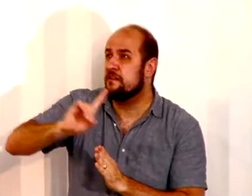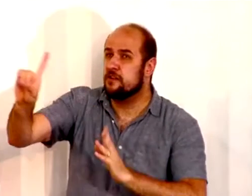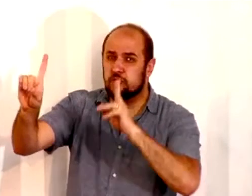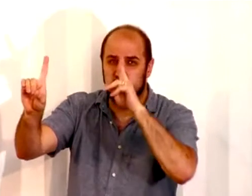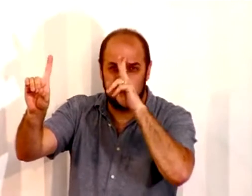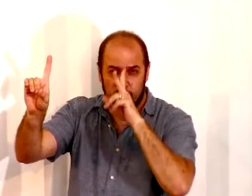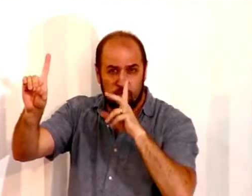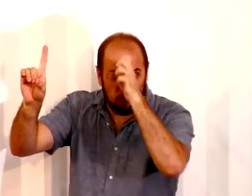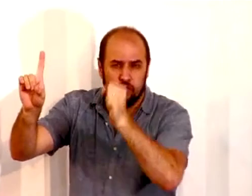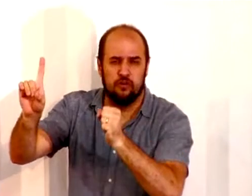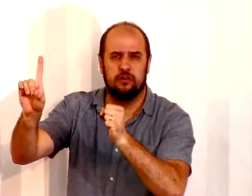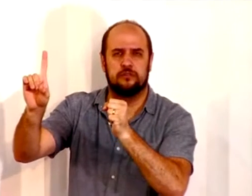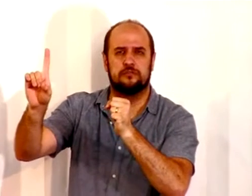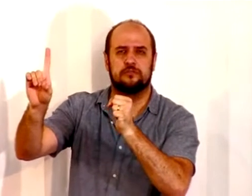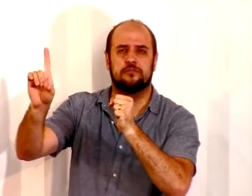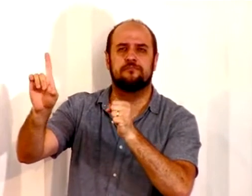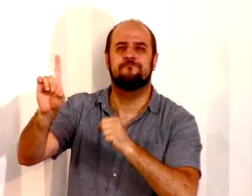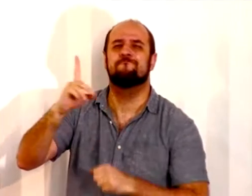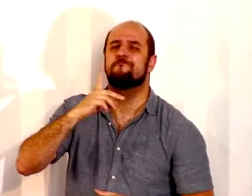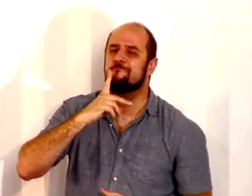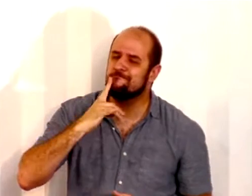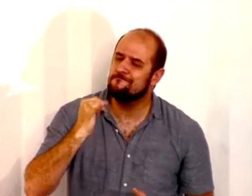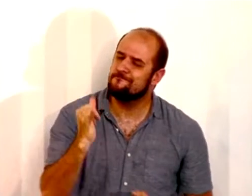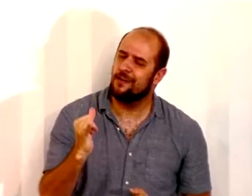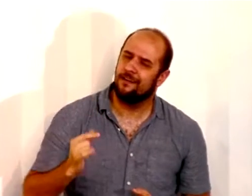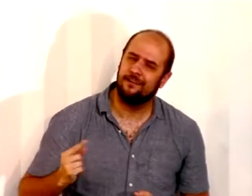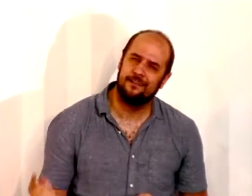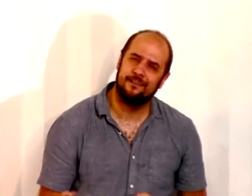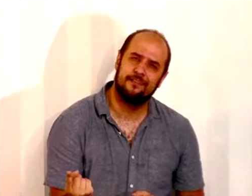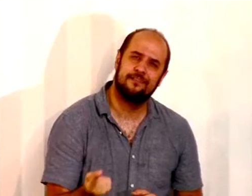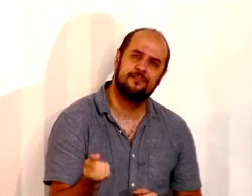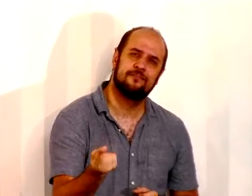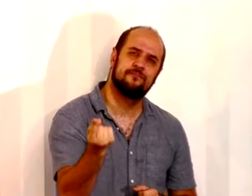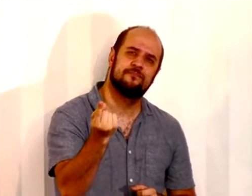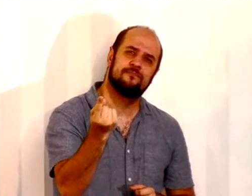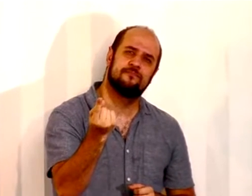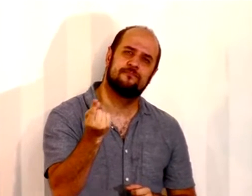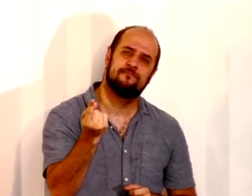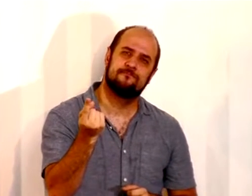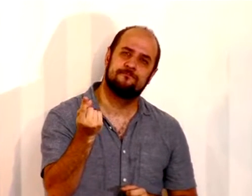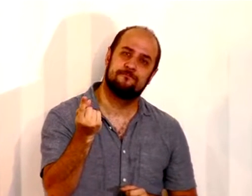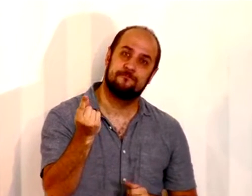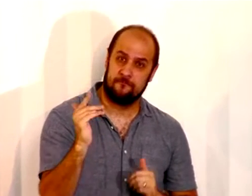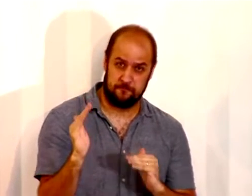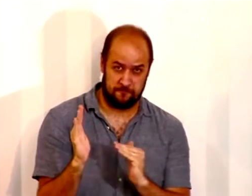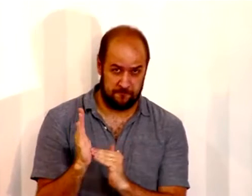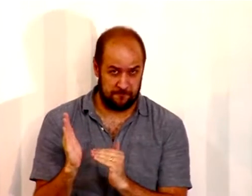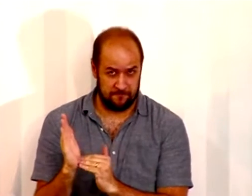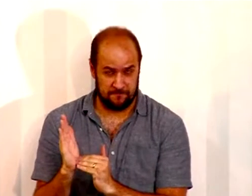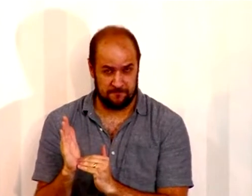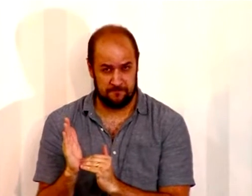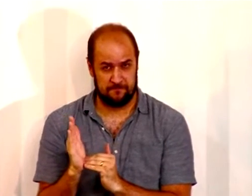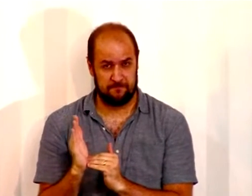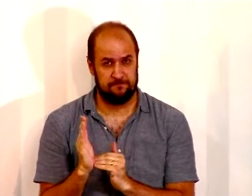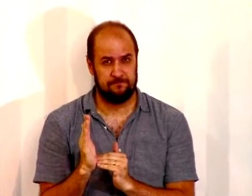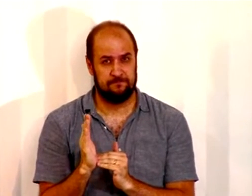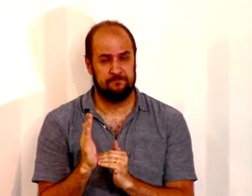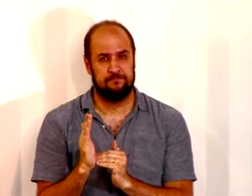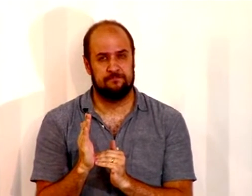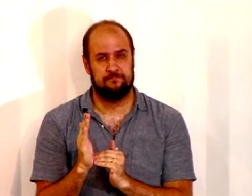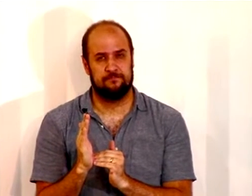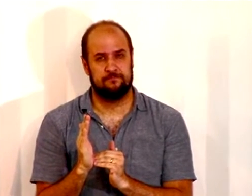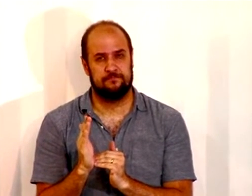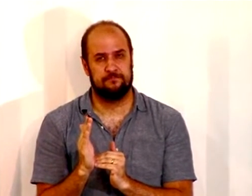forte, Ele é o Pai da eternidade. Mas por último, num tempo tão